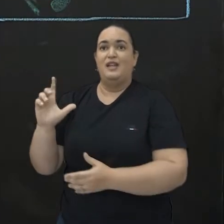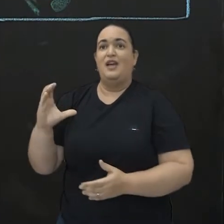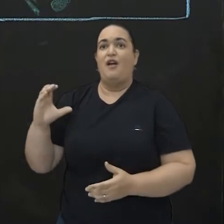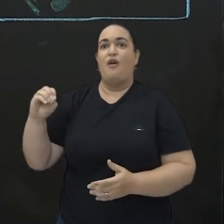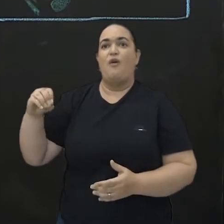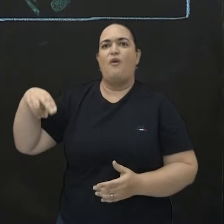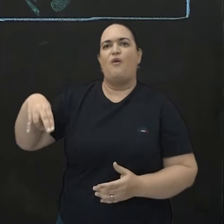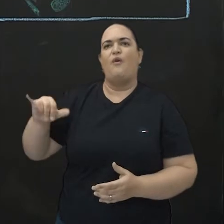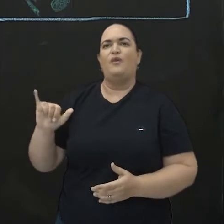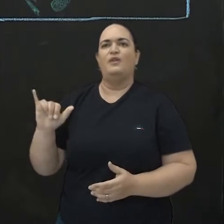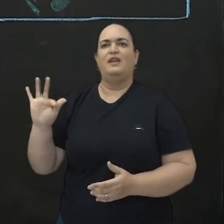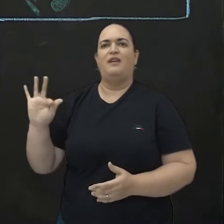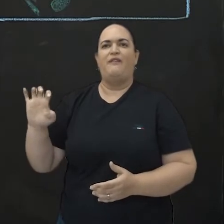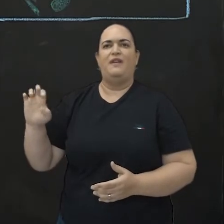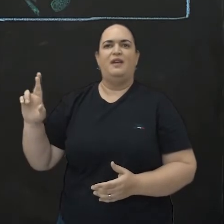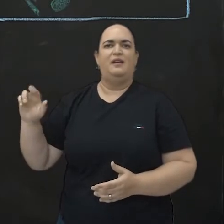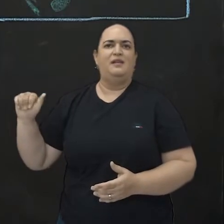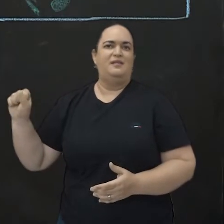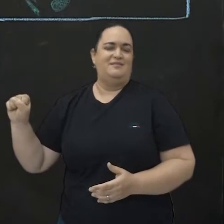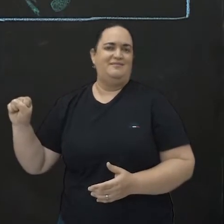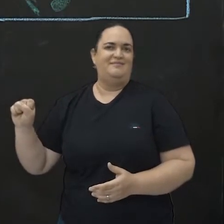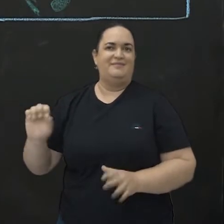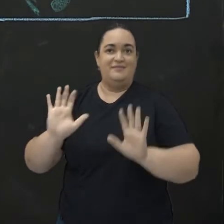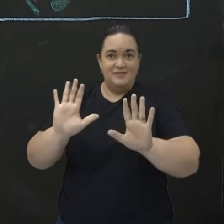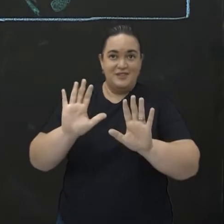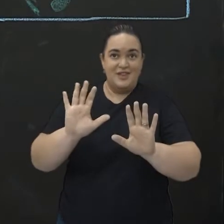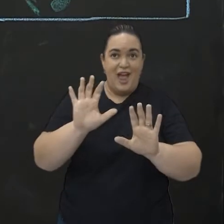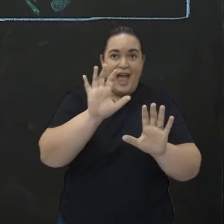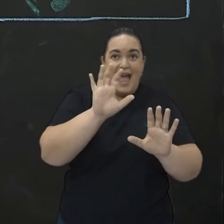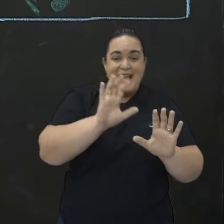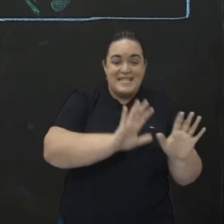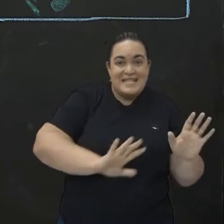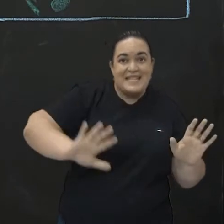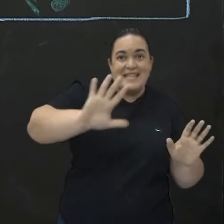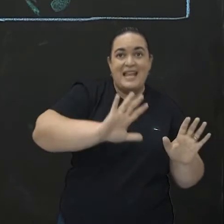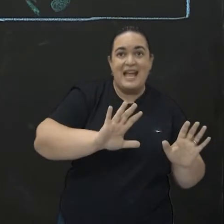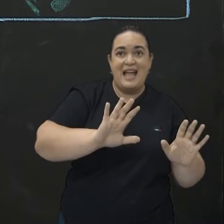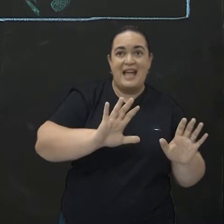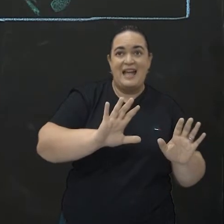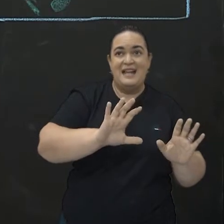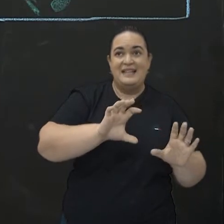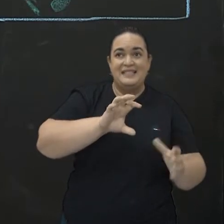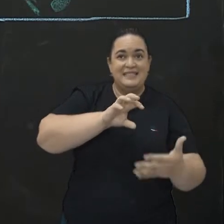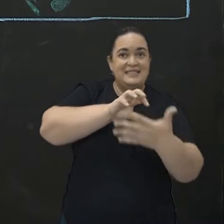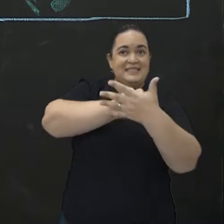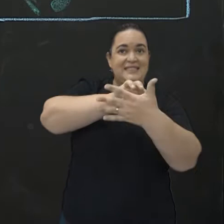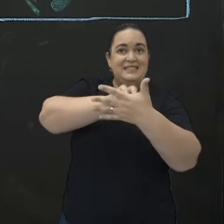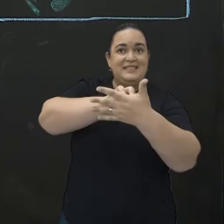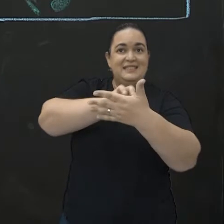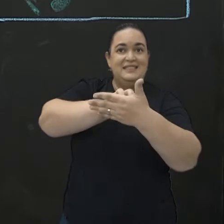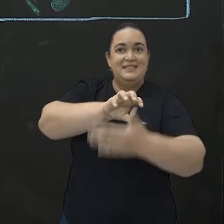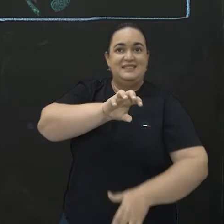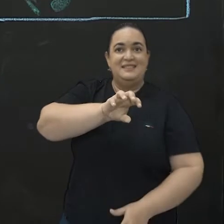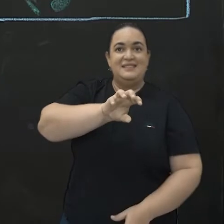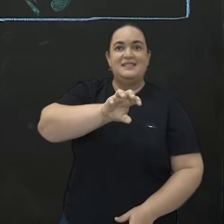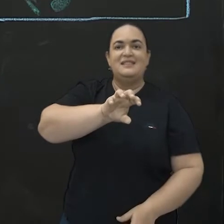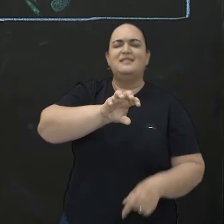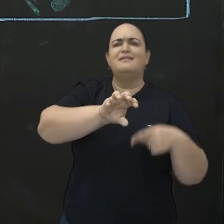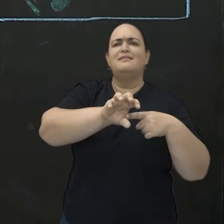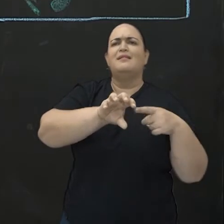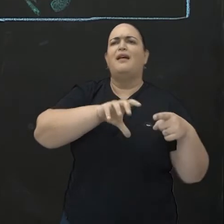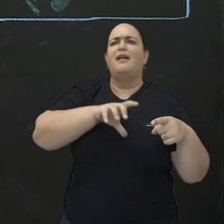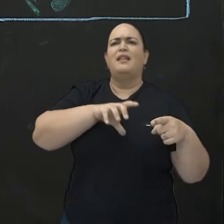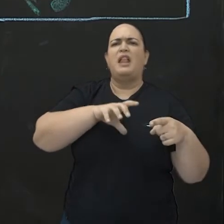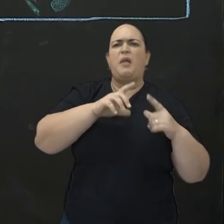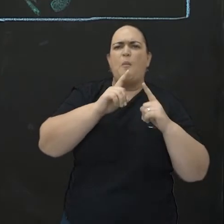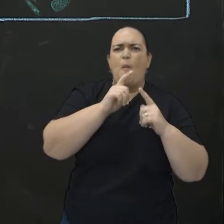Ásia Central, ela vai aparecer climas áridos e semiáridos nessa região da Ásia Central. Isso vai dar formação